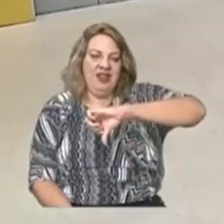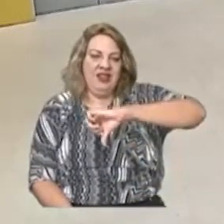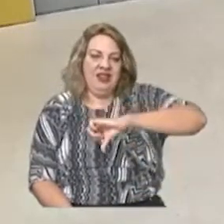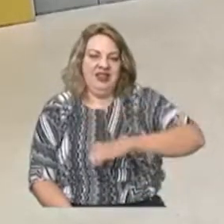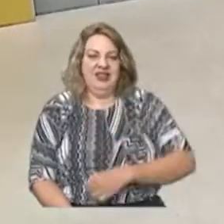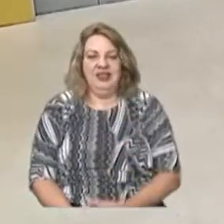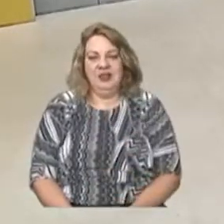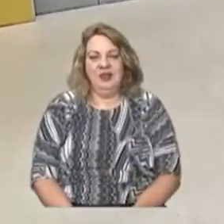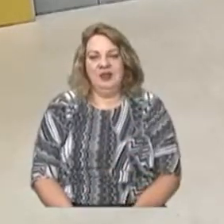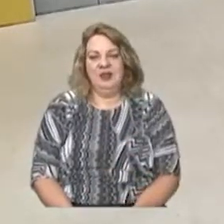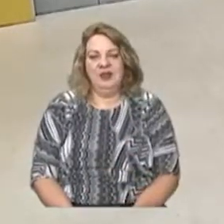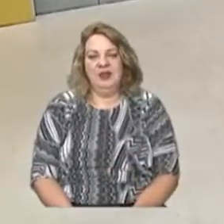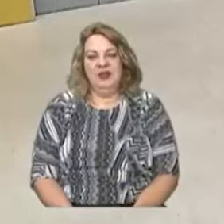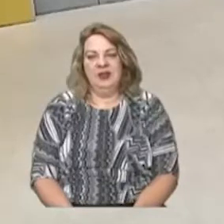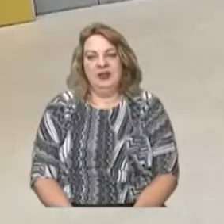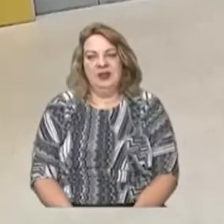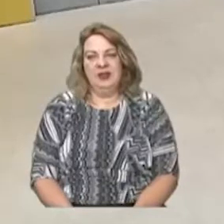59.